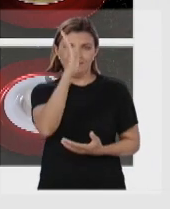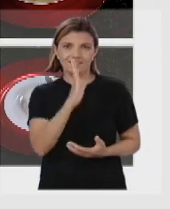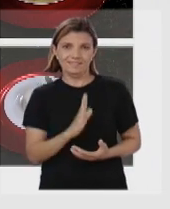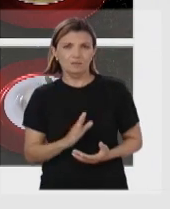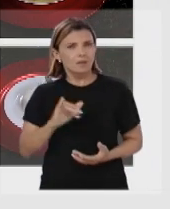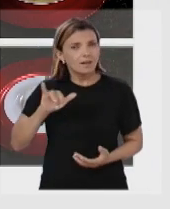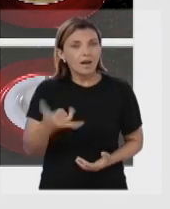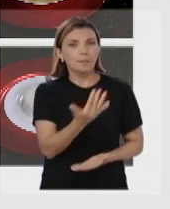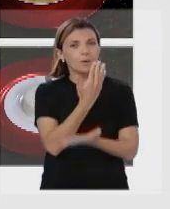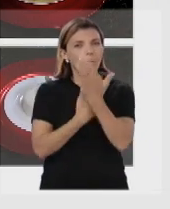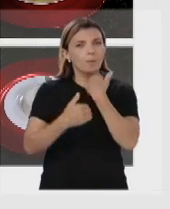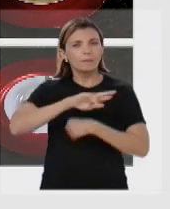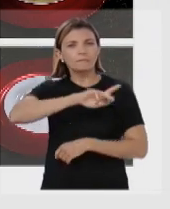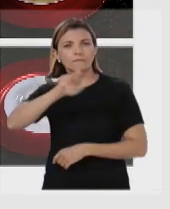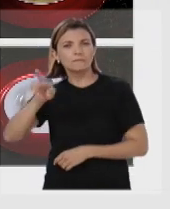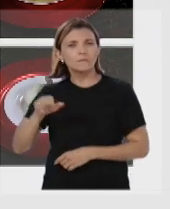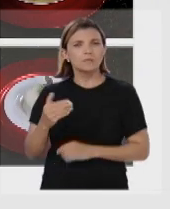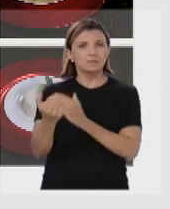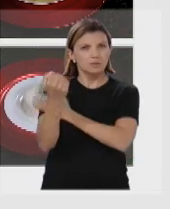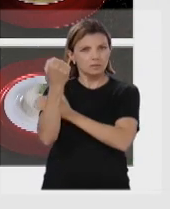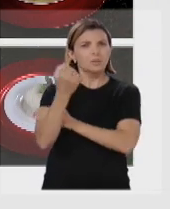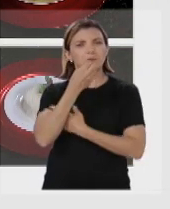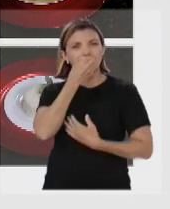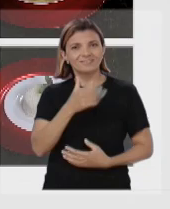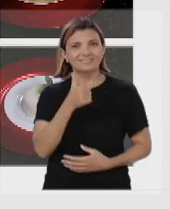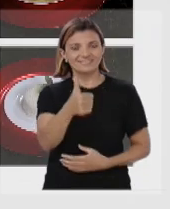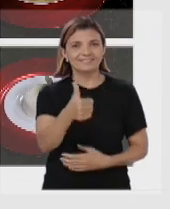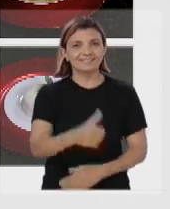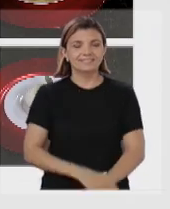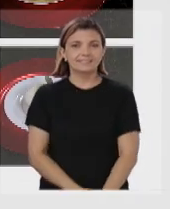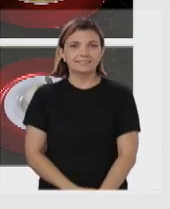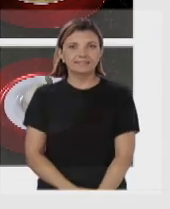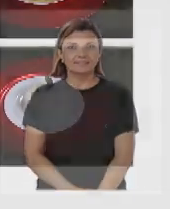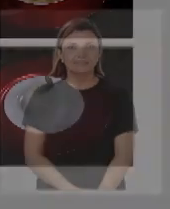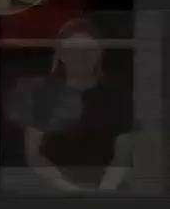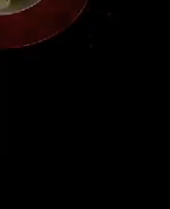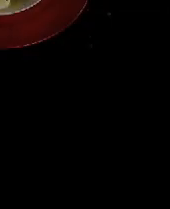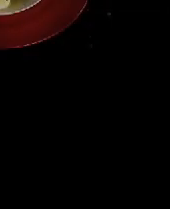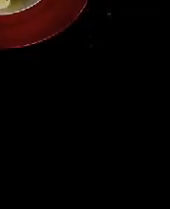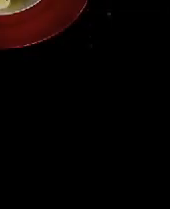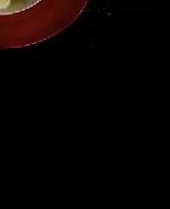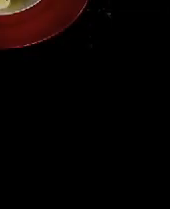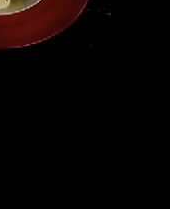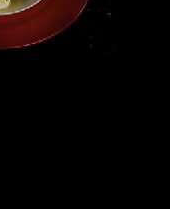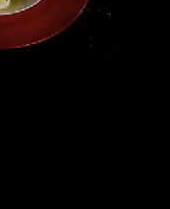mais genuína do Brasil. Aproveite essa porção de boa energia e um bom apetite!